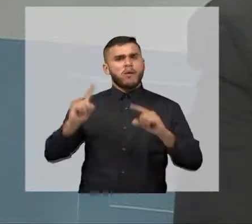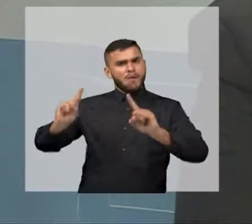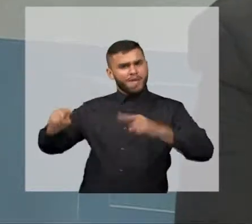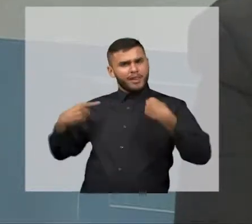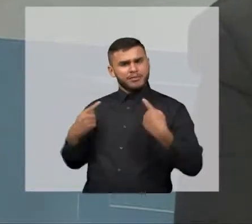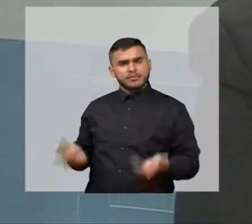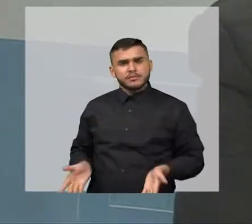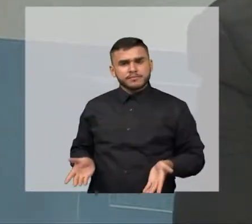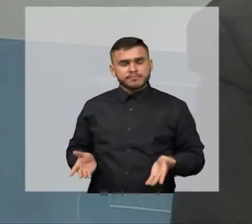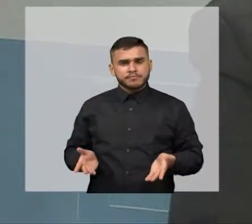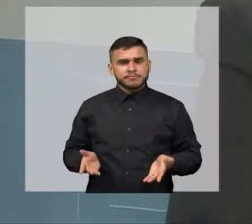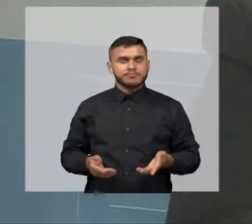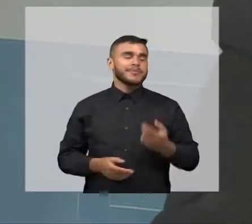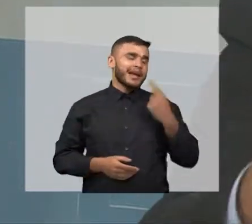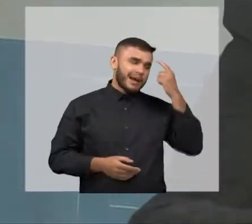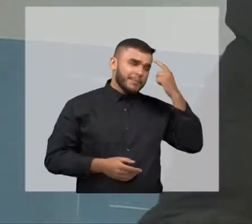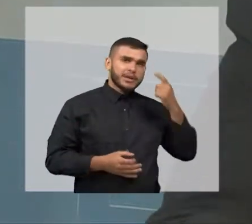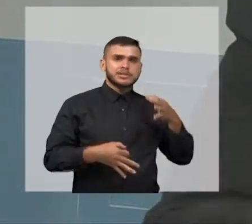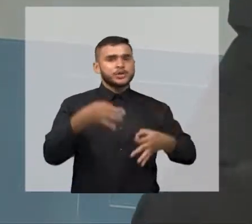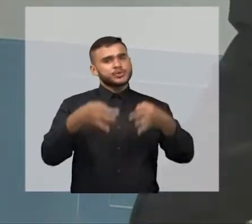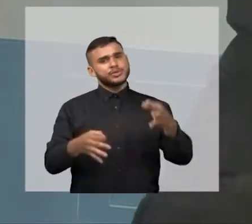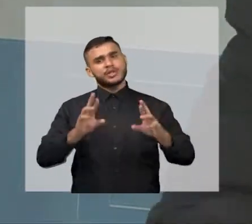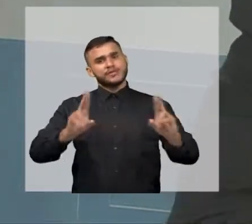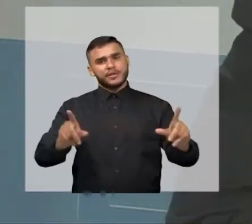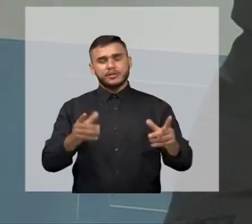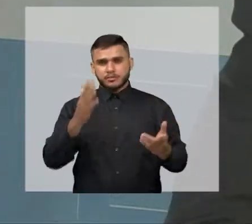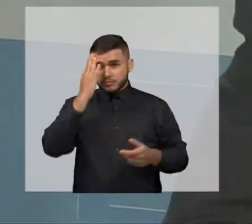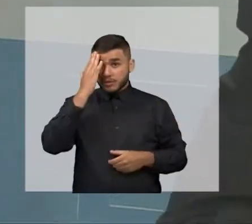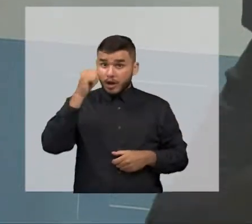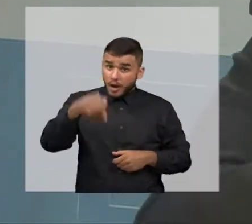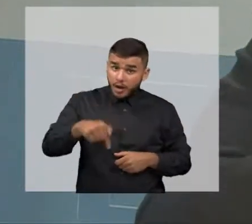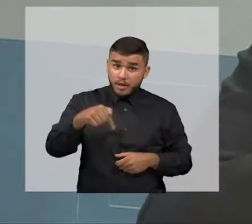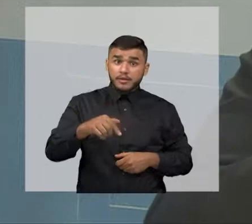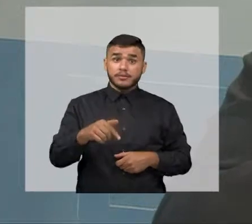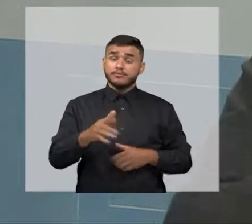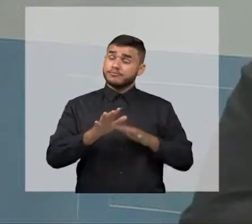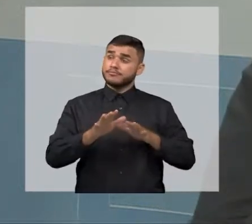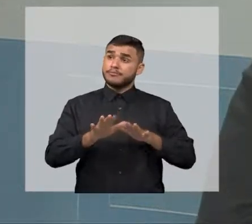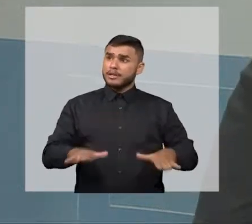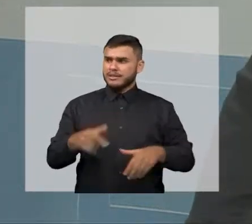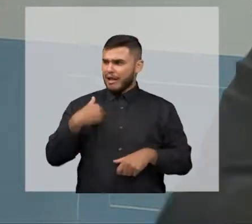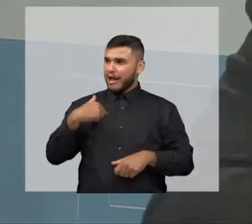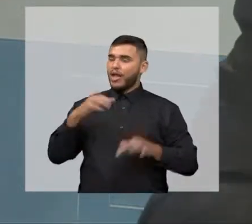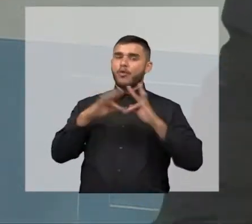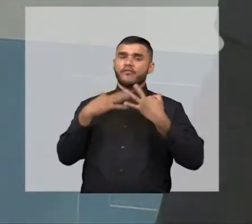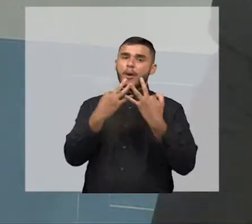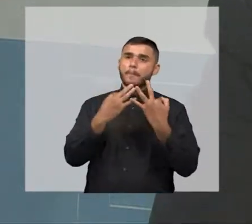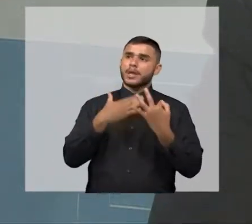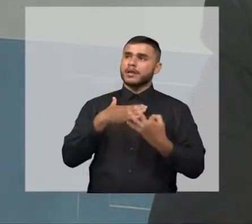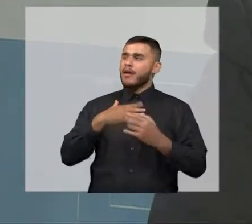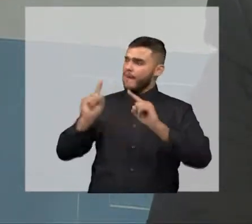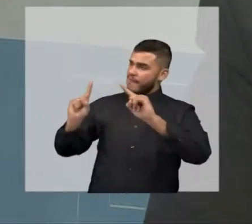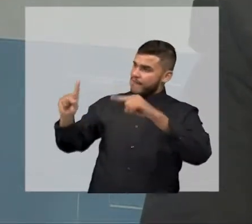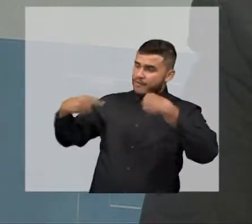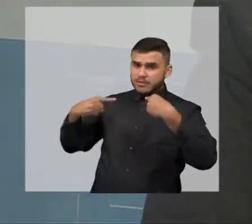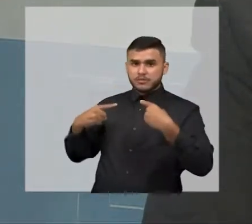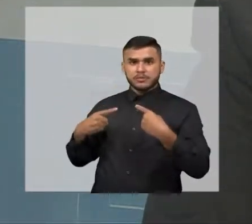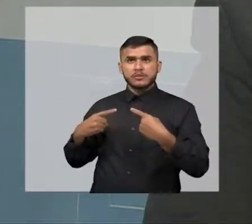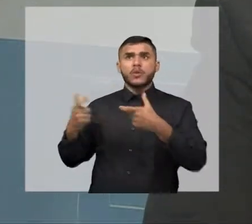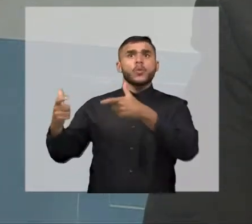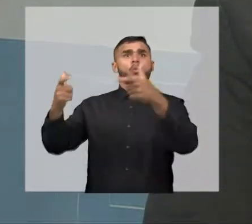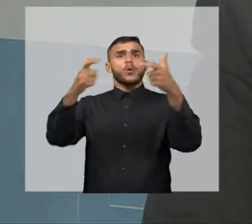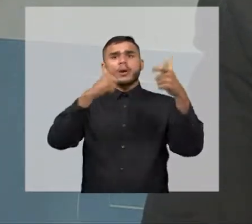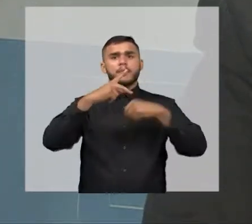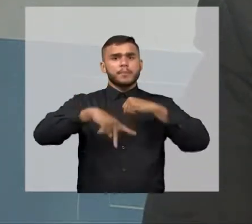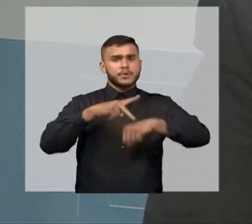não, a justiça é diferente. Assim, não é assim não, meu irmão. Aqui é assim, né? Ela não é assim não. Vai em qualquer país do mundo que